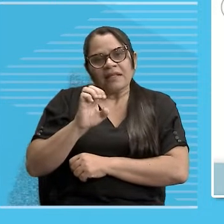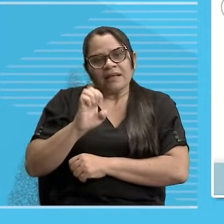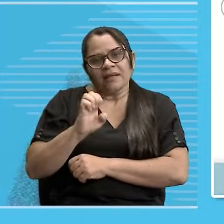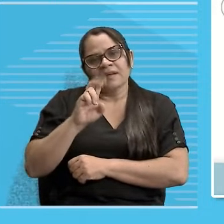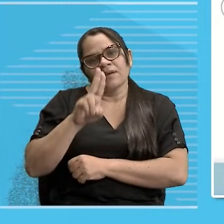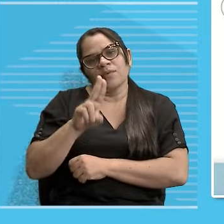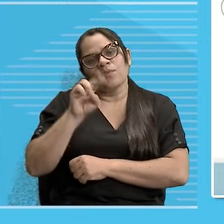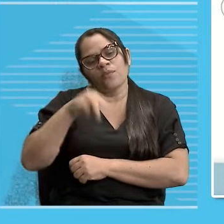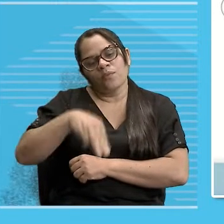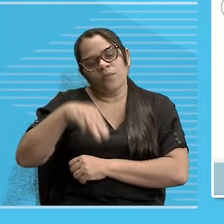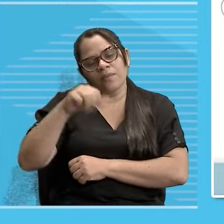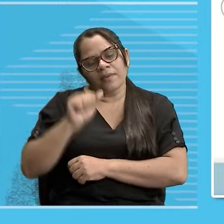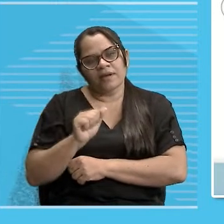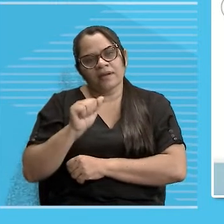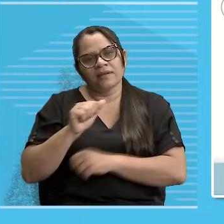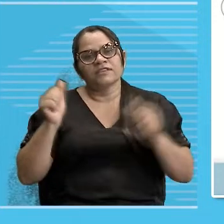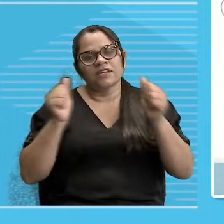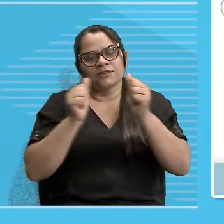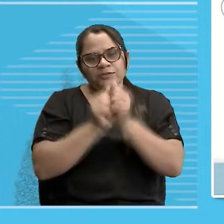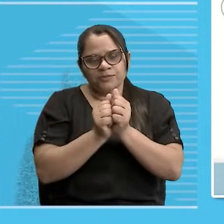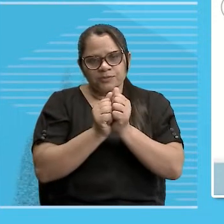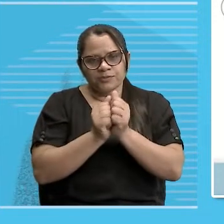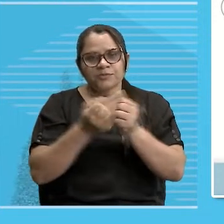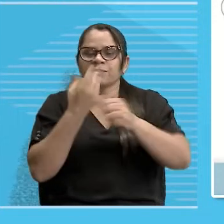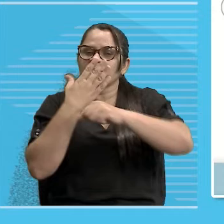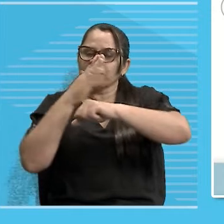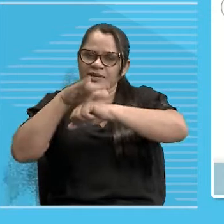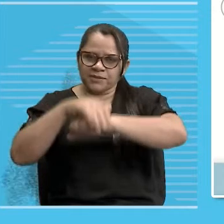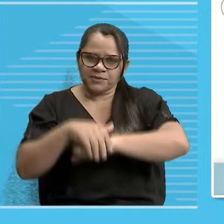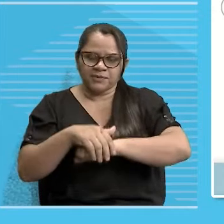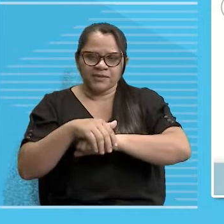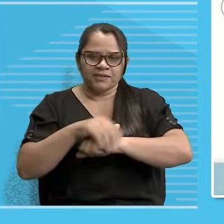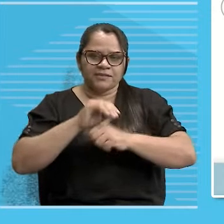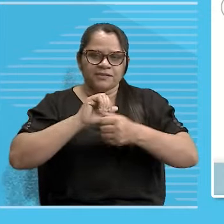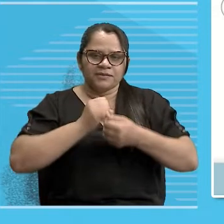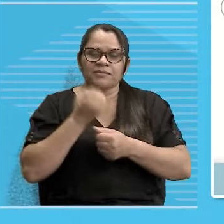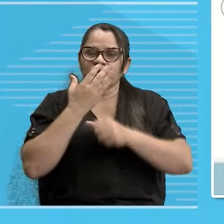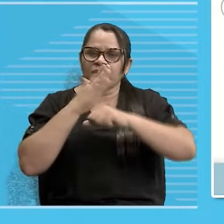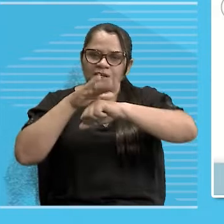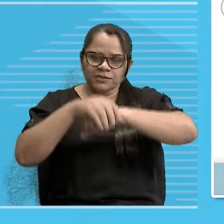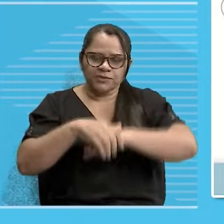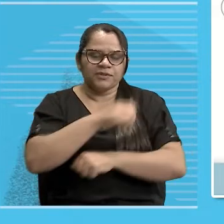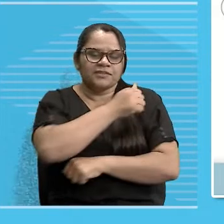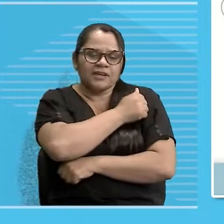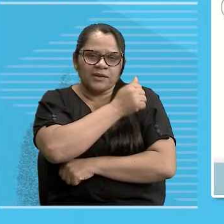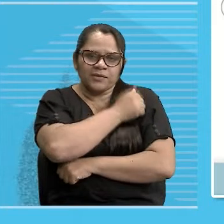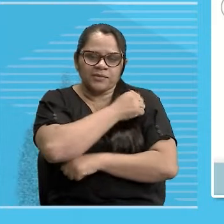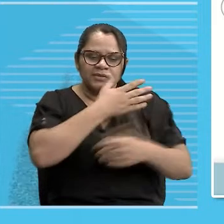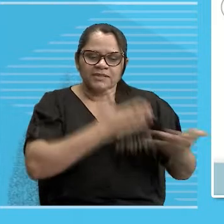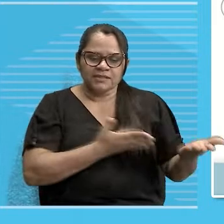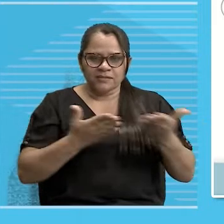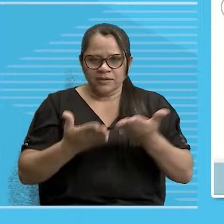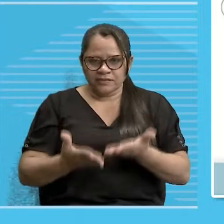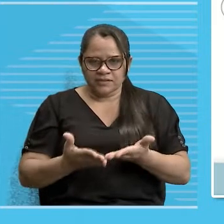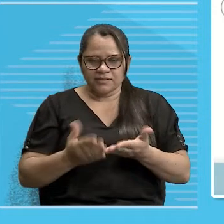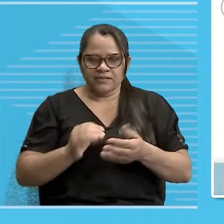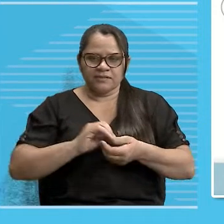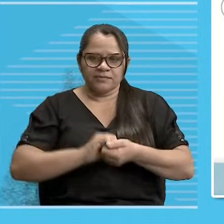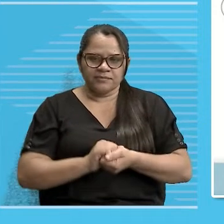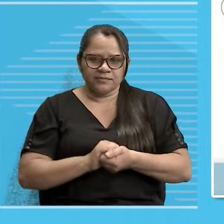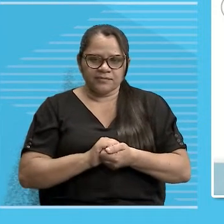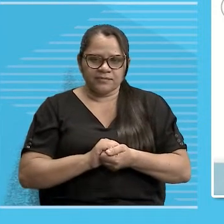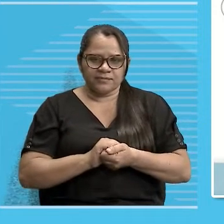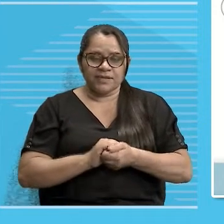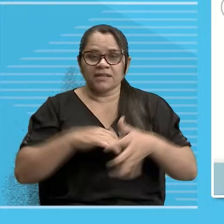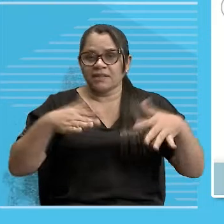Thelma Lima está aqui com a gente, muito boa noite. Boa noite, Thelma, seja muito bem-vinda.